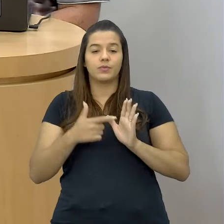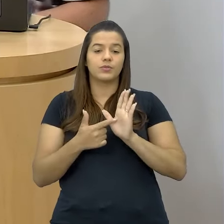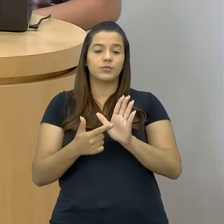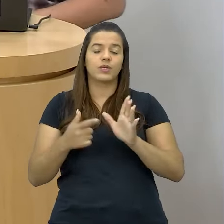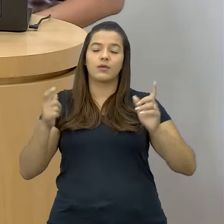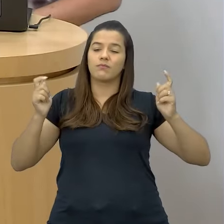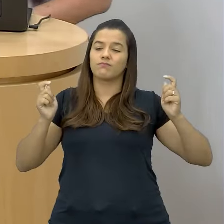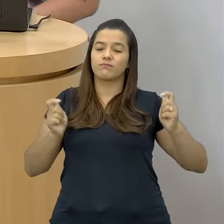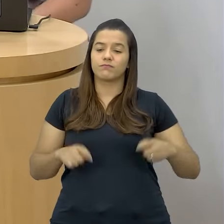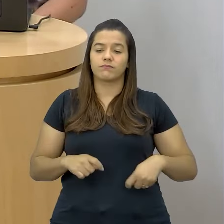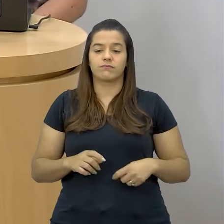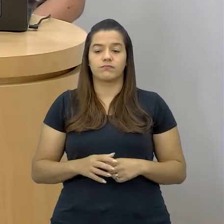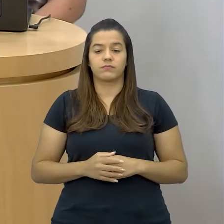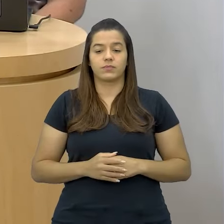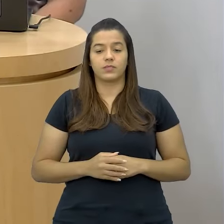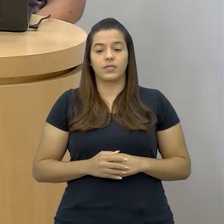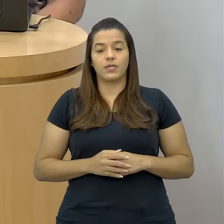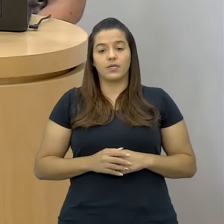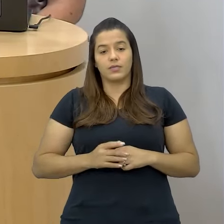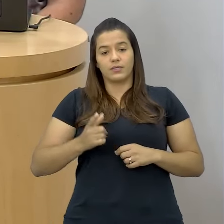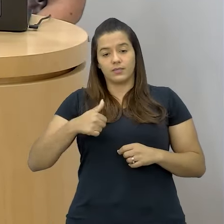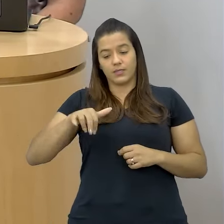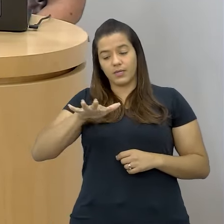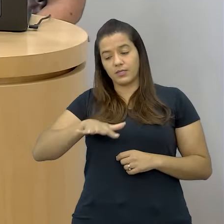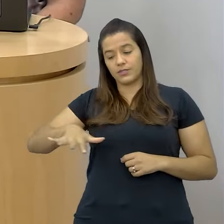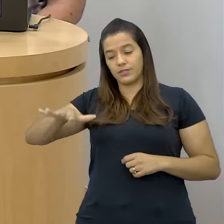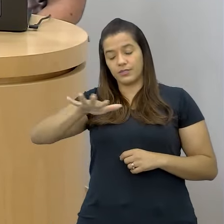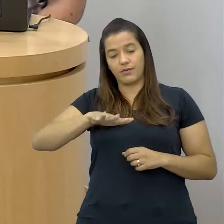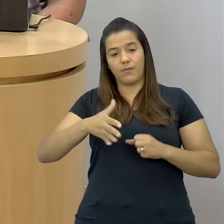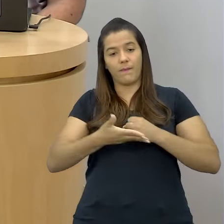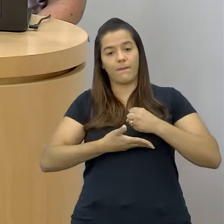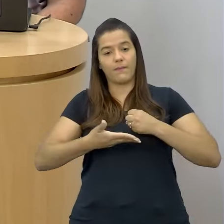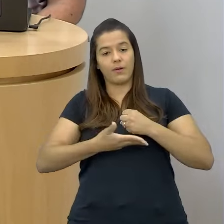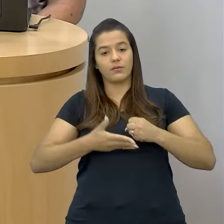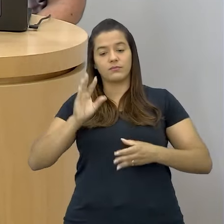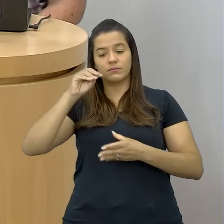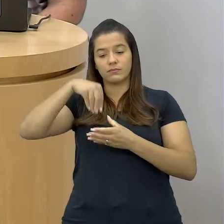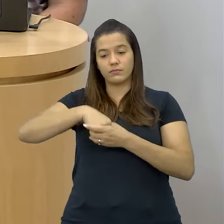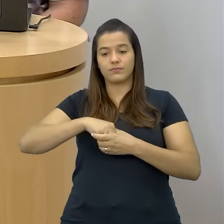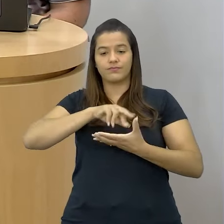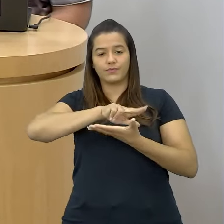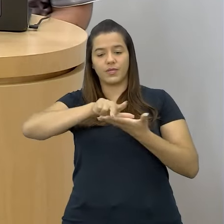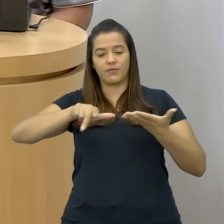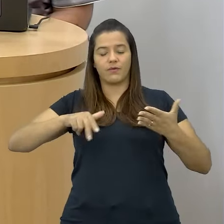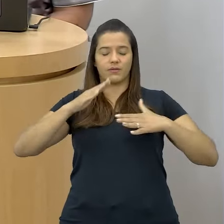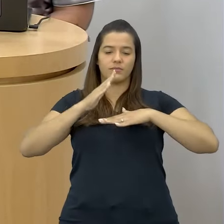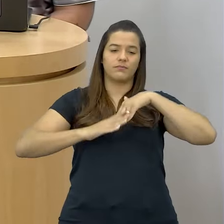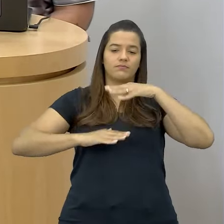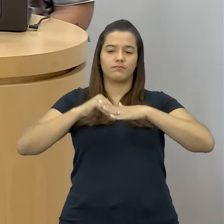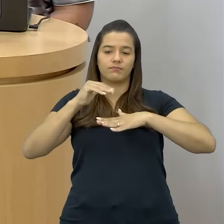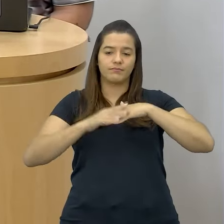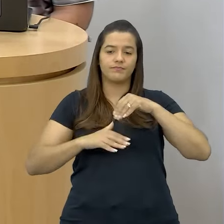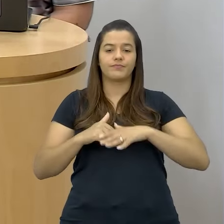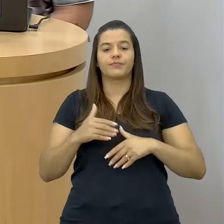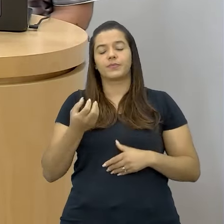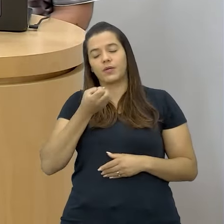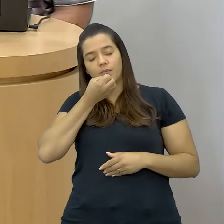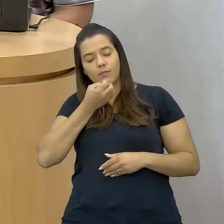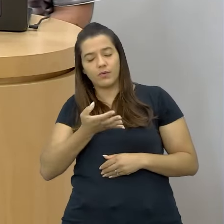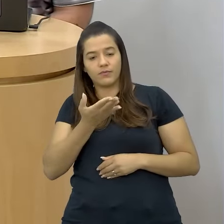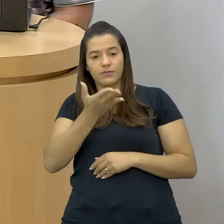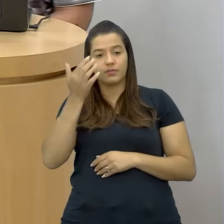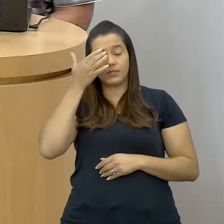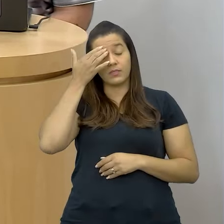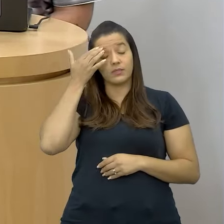que a gente falou, tem a competência geral básica e dentro dela tem muitas habilidades. Então é interessante vocês